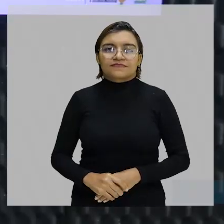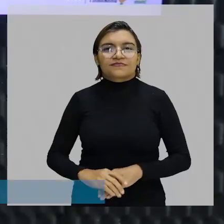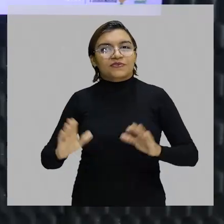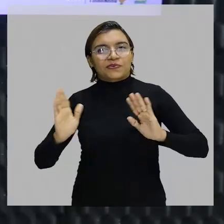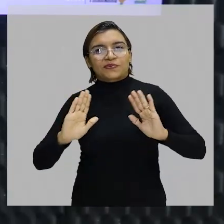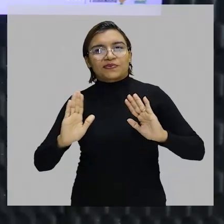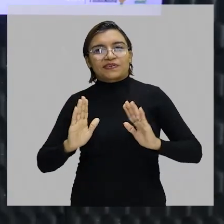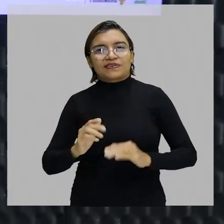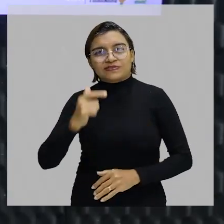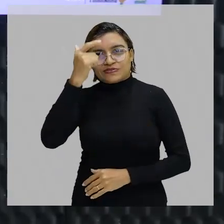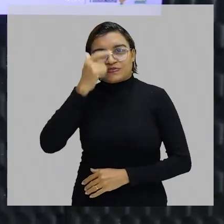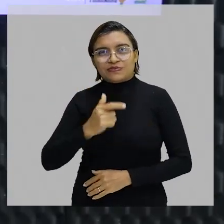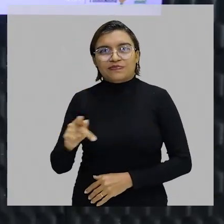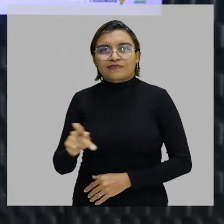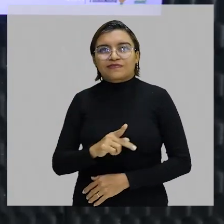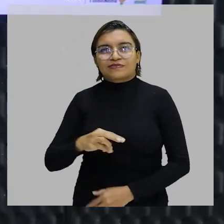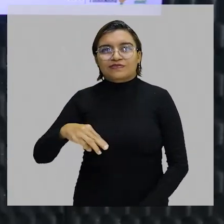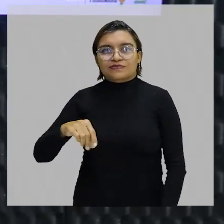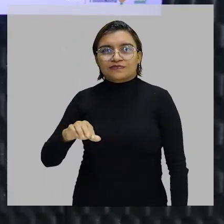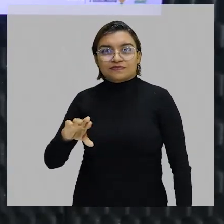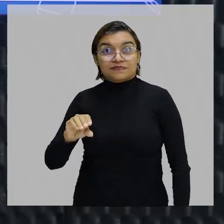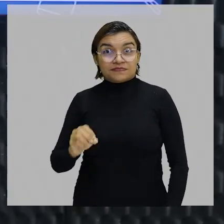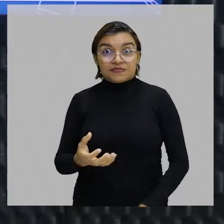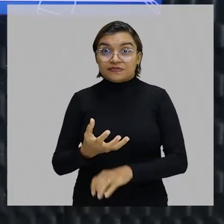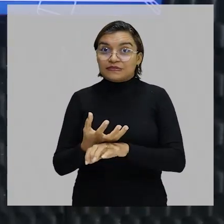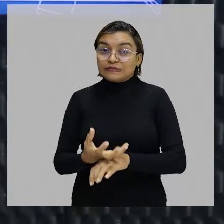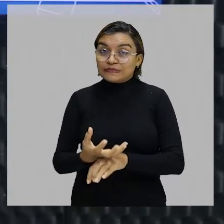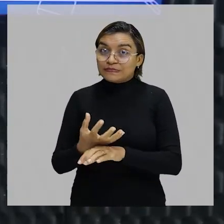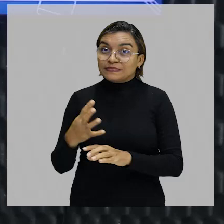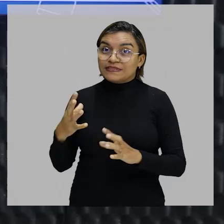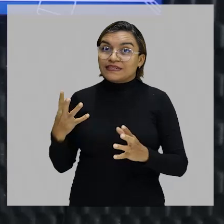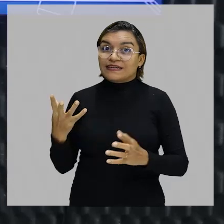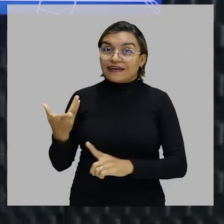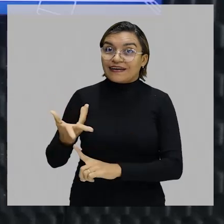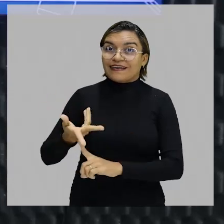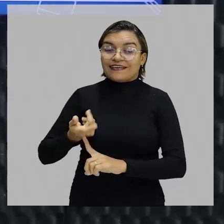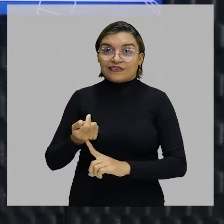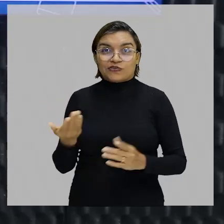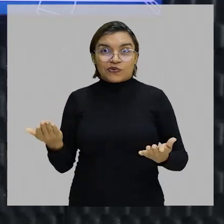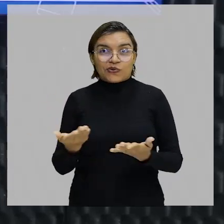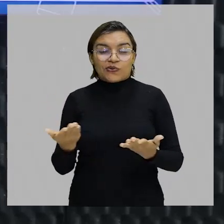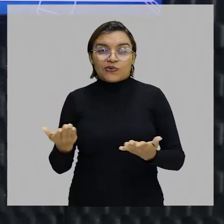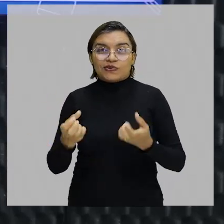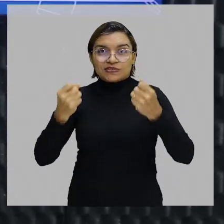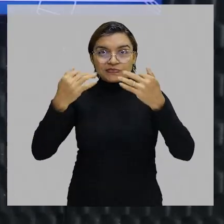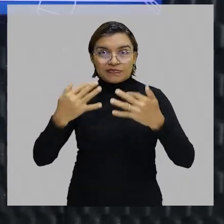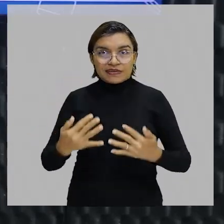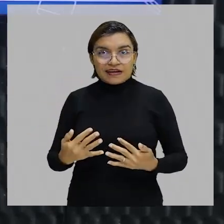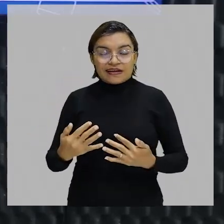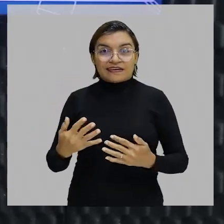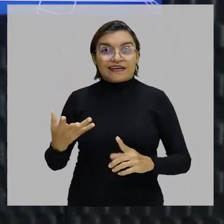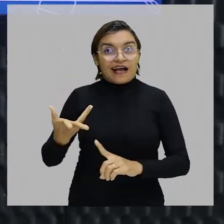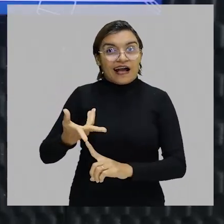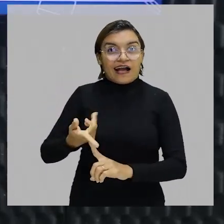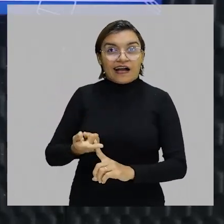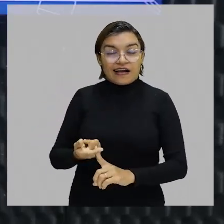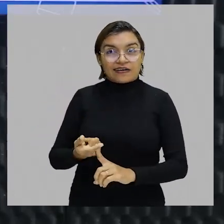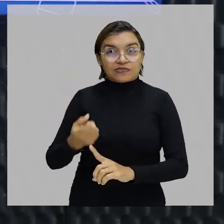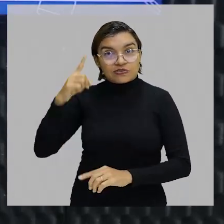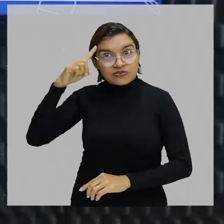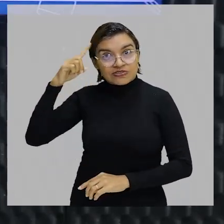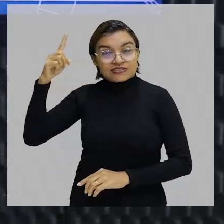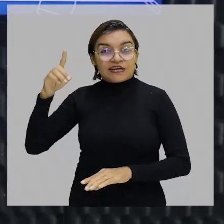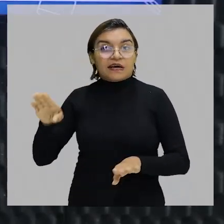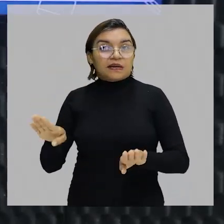Olá, gente. Professor Marcos Dominici, professor de arte, e hoje a gente vai falar de arte conceitual e videoarte, dois assuntos extremamente